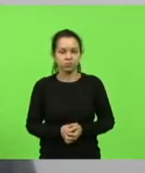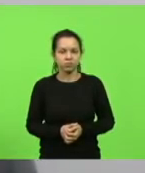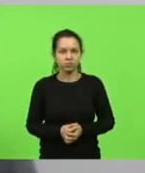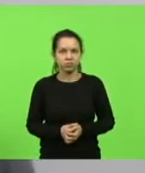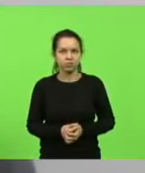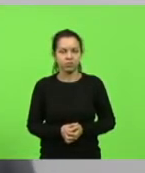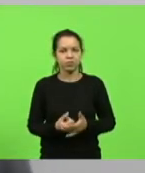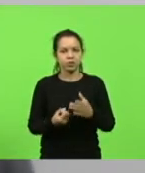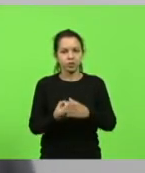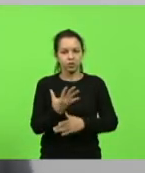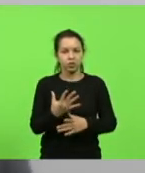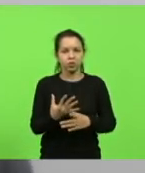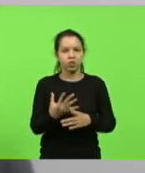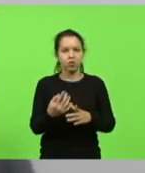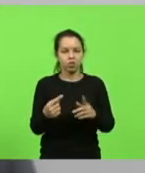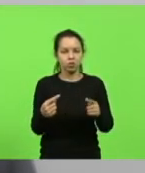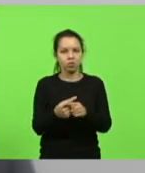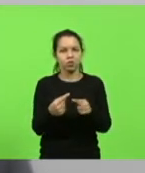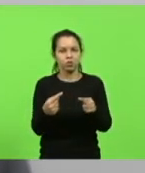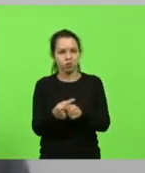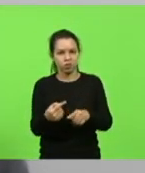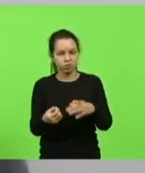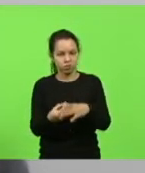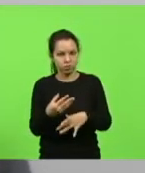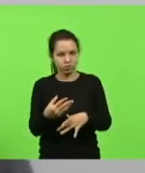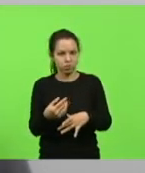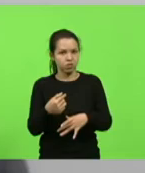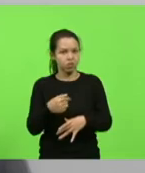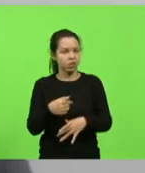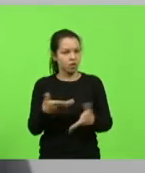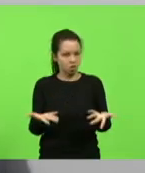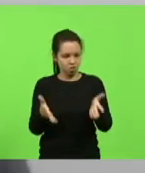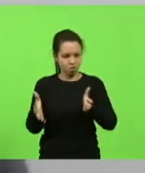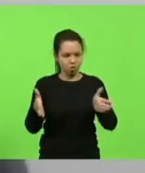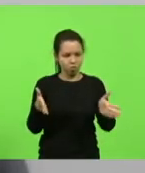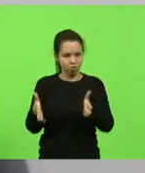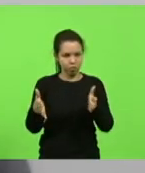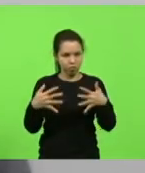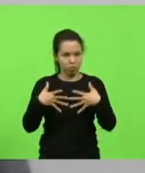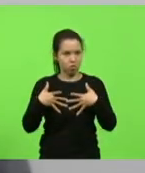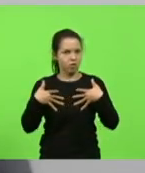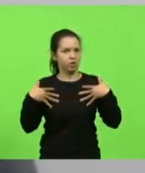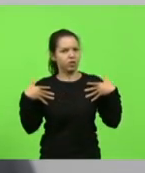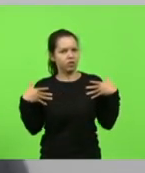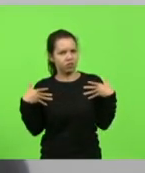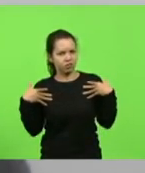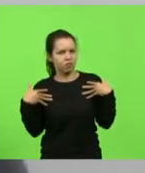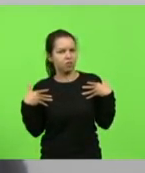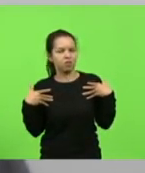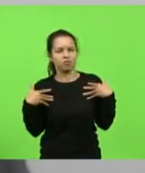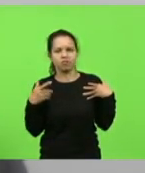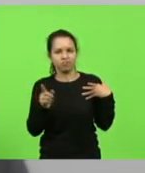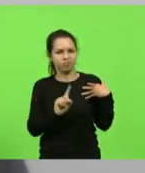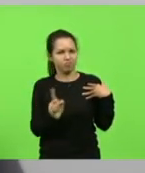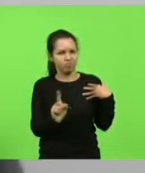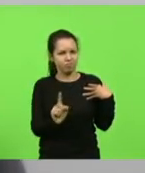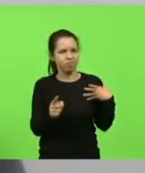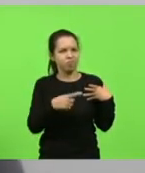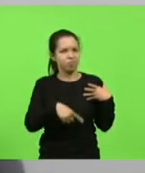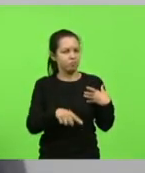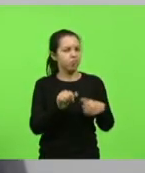criado obstáculos para ir depor. Não é o momento de homenagear, vamos esperar essa